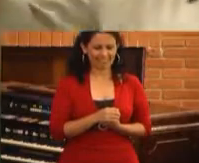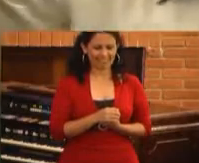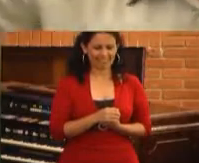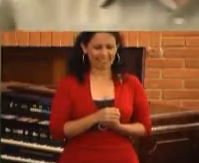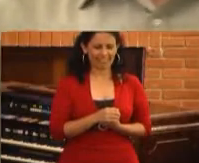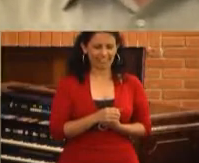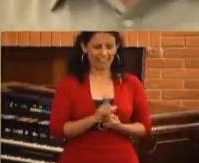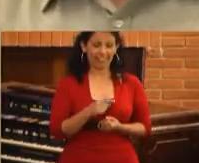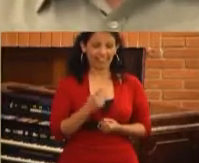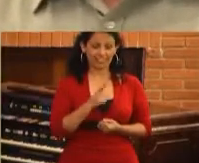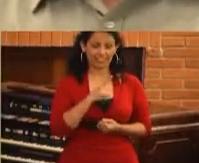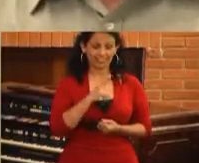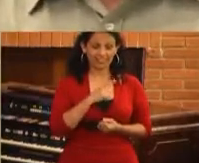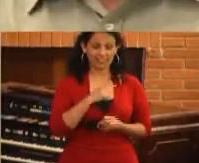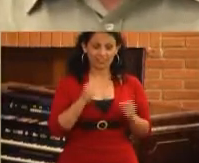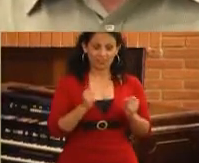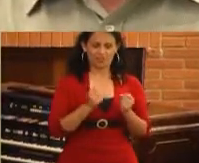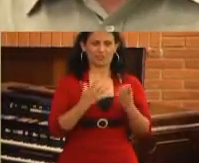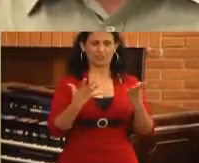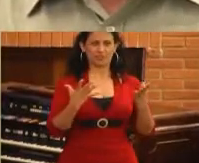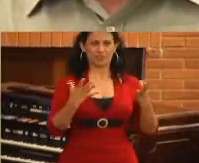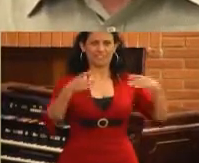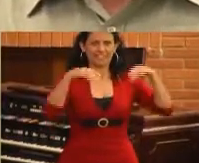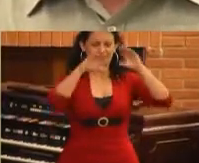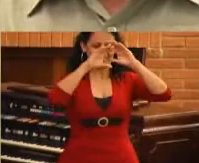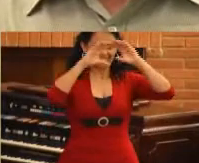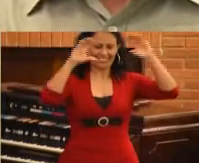Nós vamos ter surpresas nos céus.